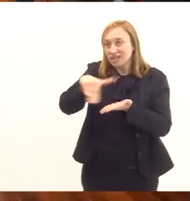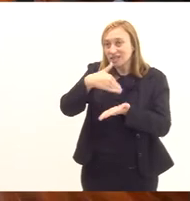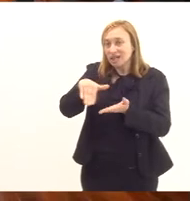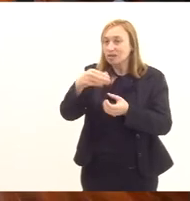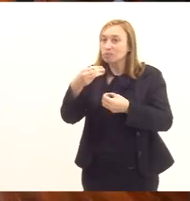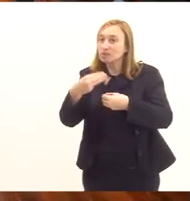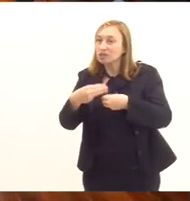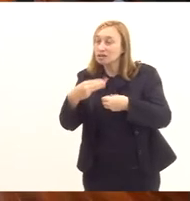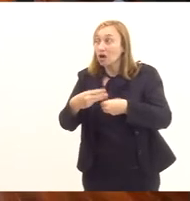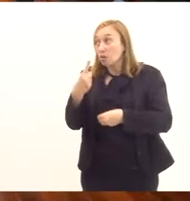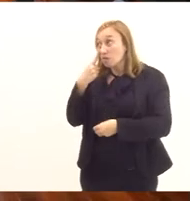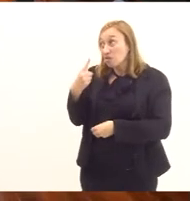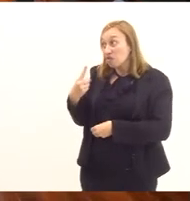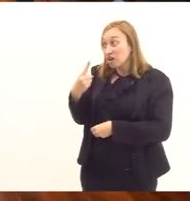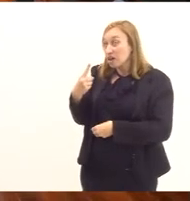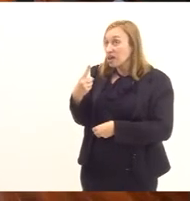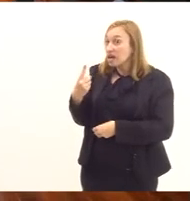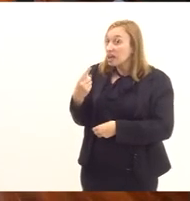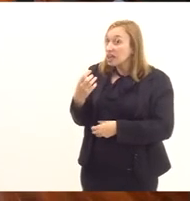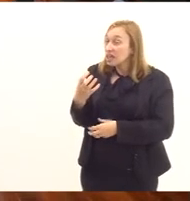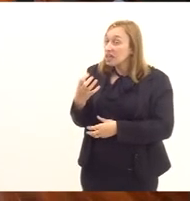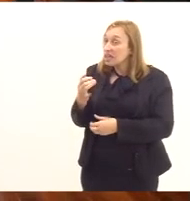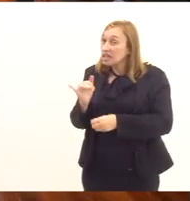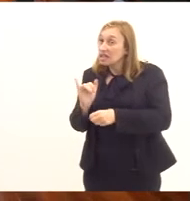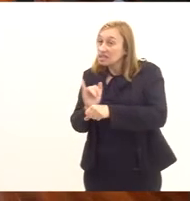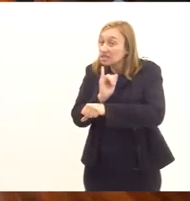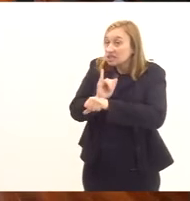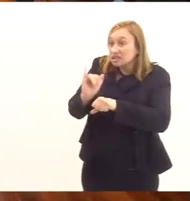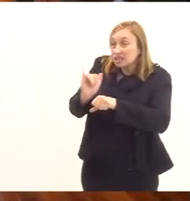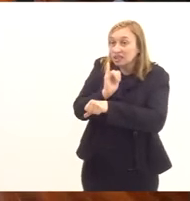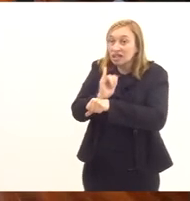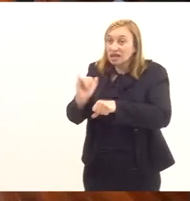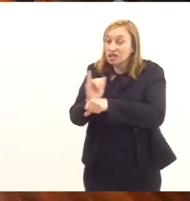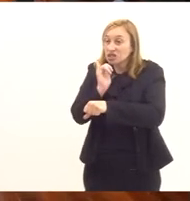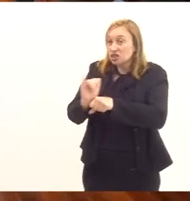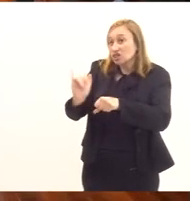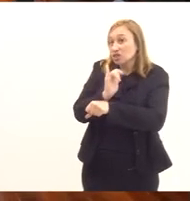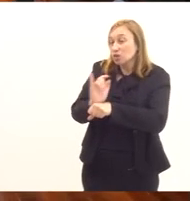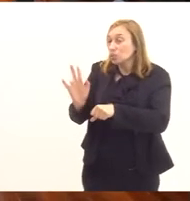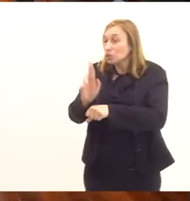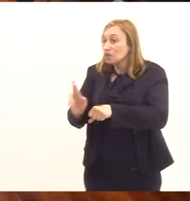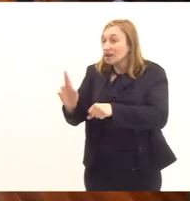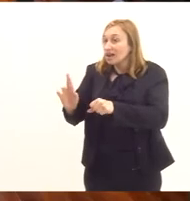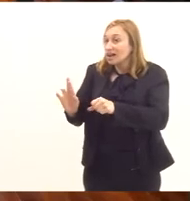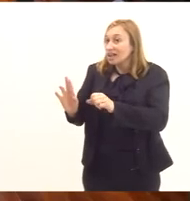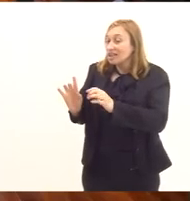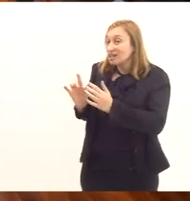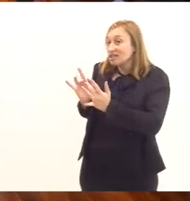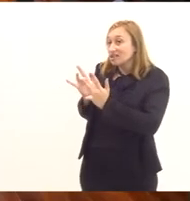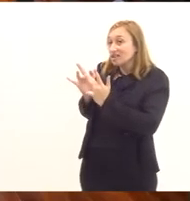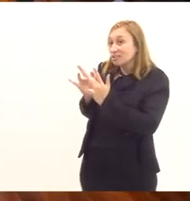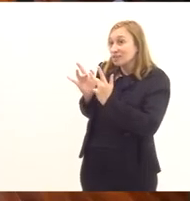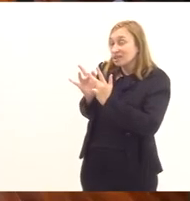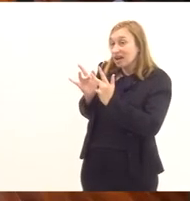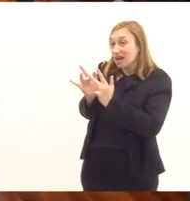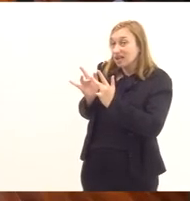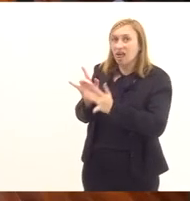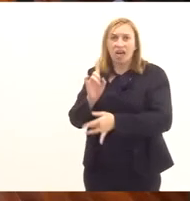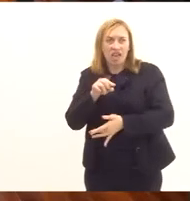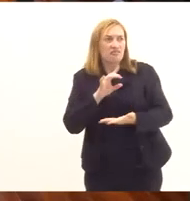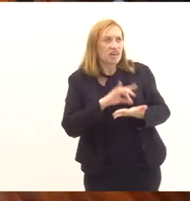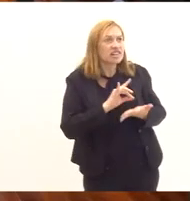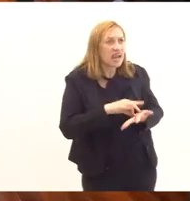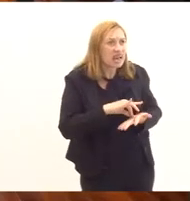então ao meu ver ele tenta utilizar essa essa relação com Deputado Luiz Paulo arrumou eles não é